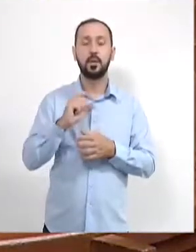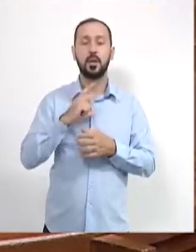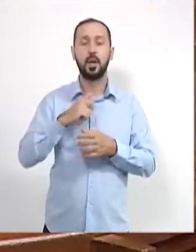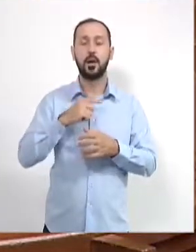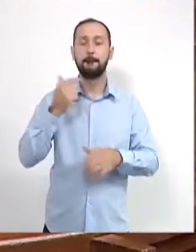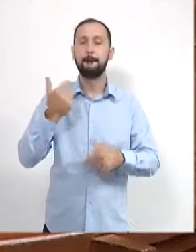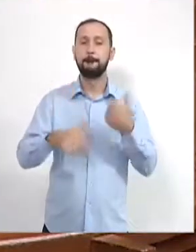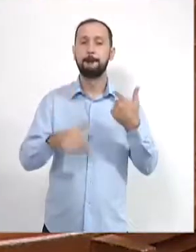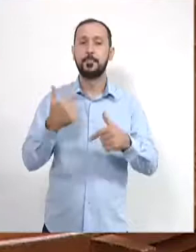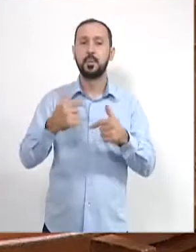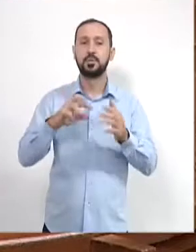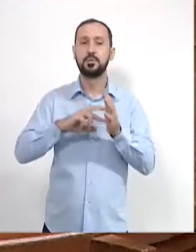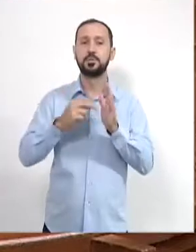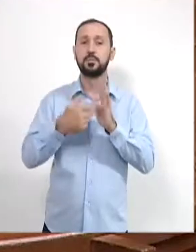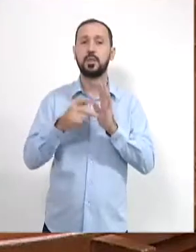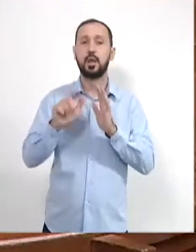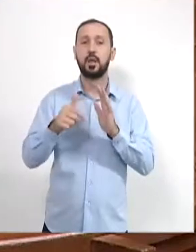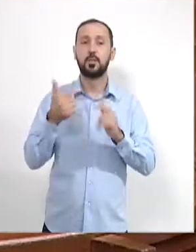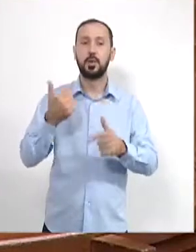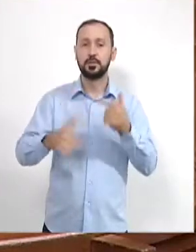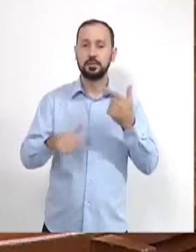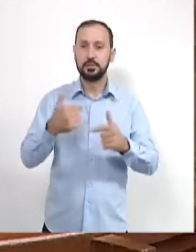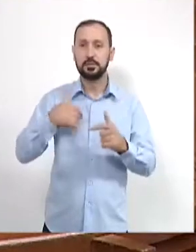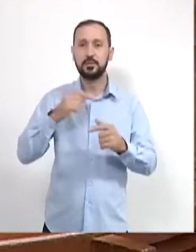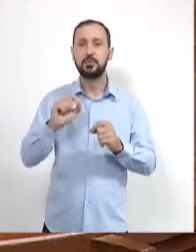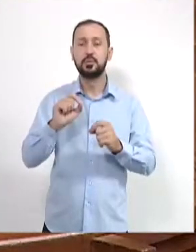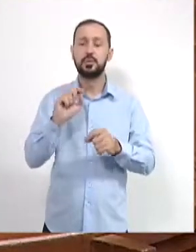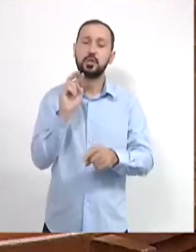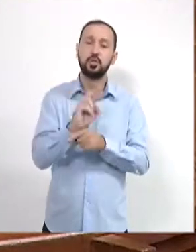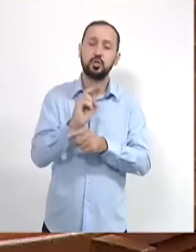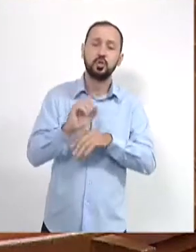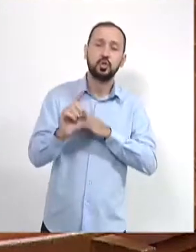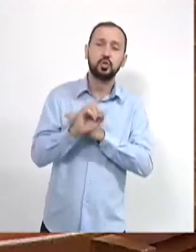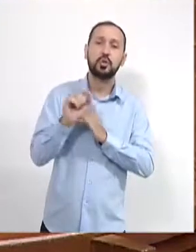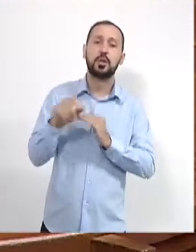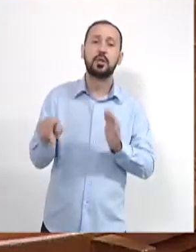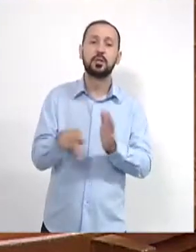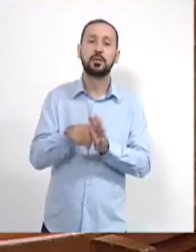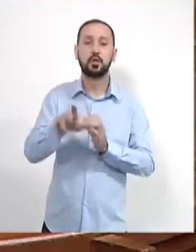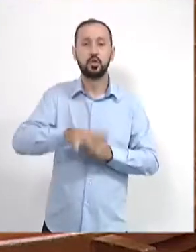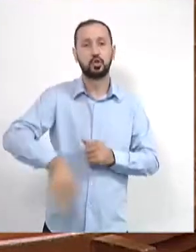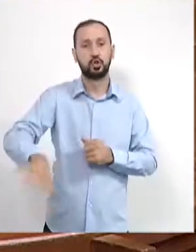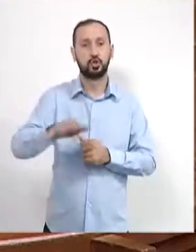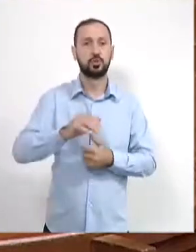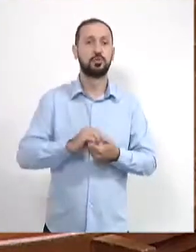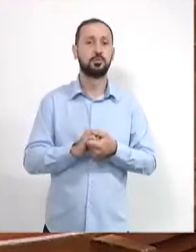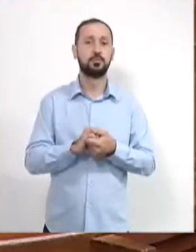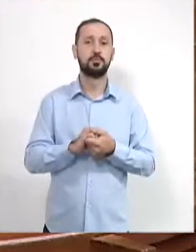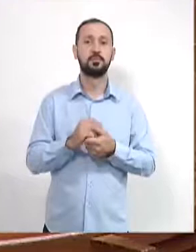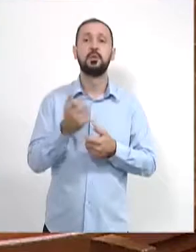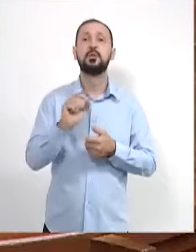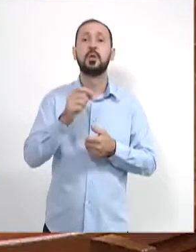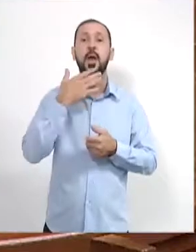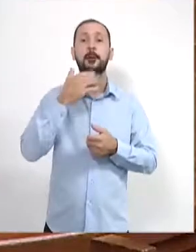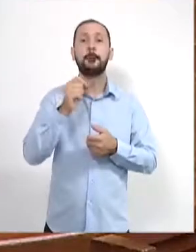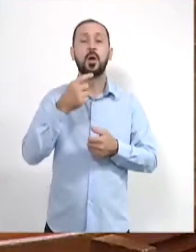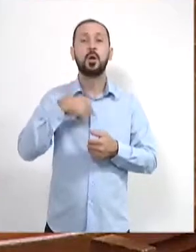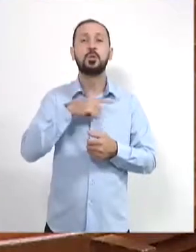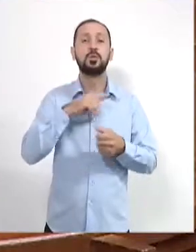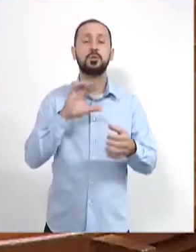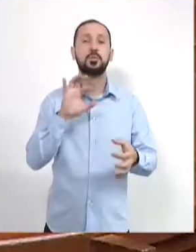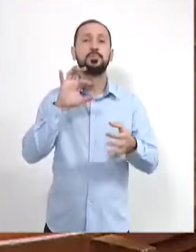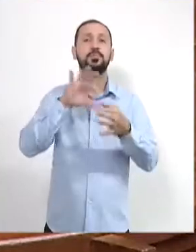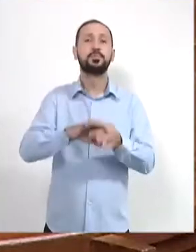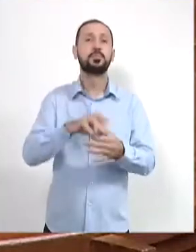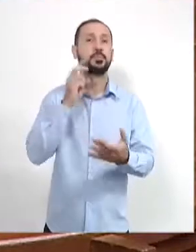política, ela significa uma ciência ou uma arte de bem administrar aquilo que é de todo mundo. Portanto, nada melhor do que nós